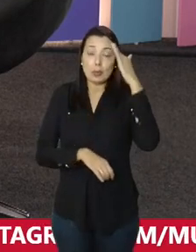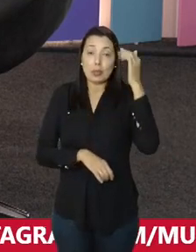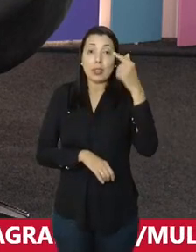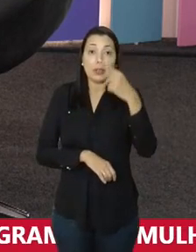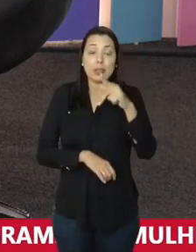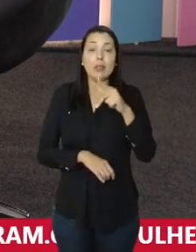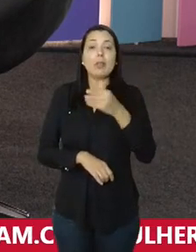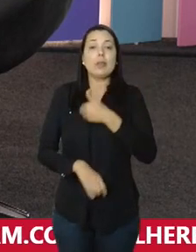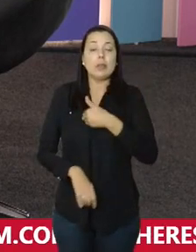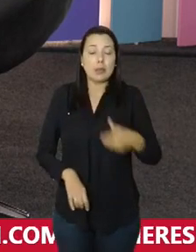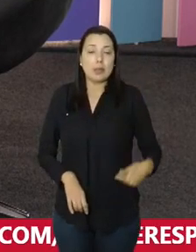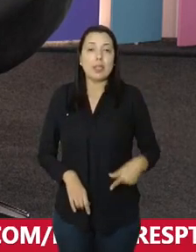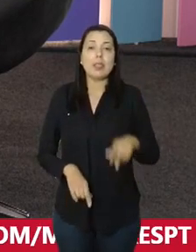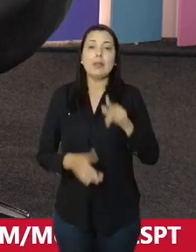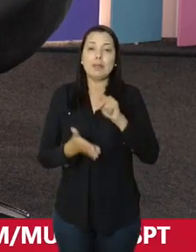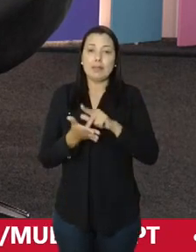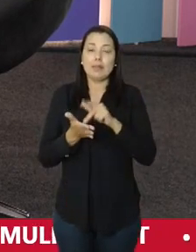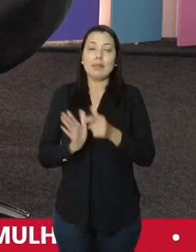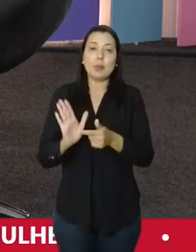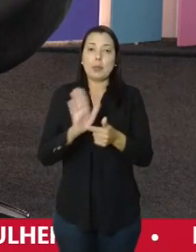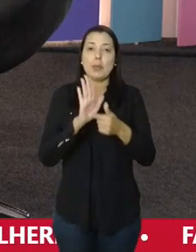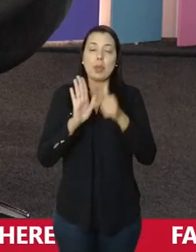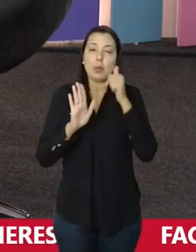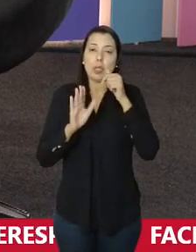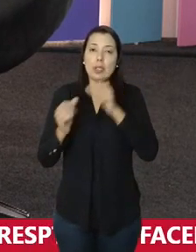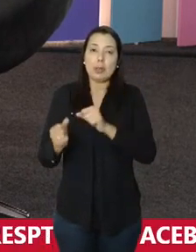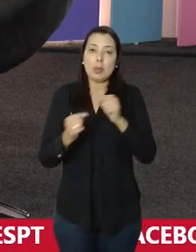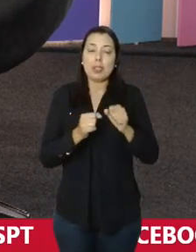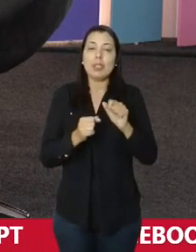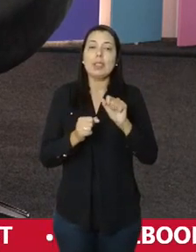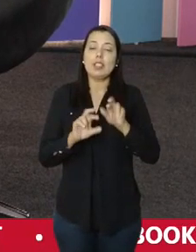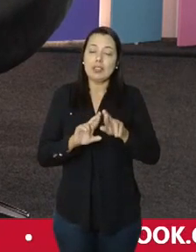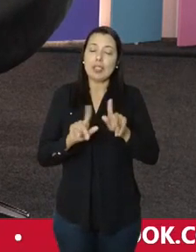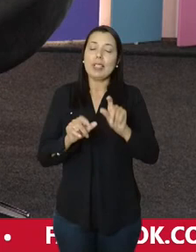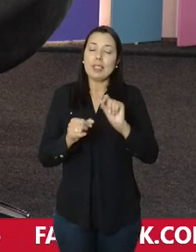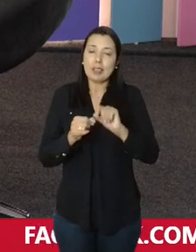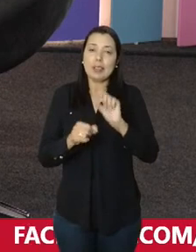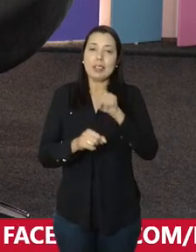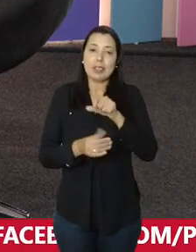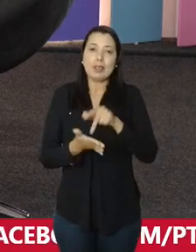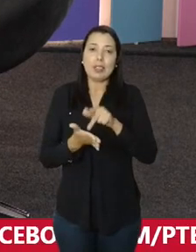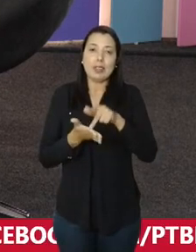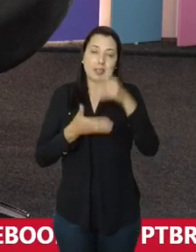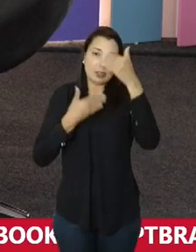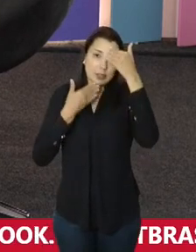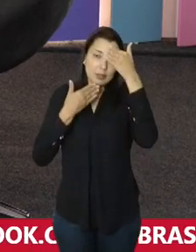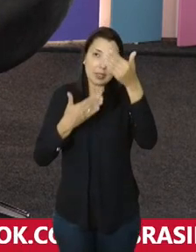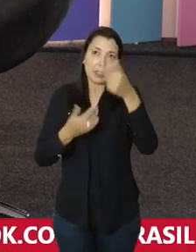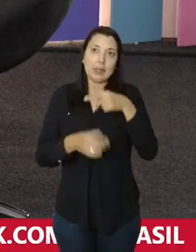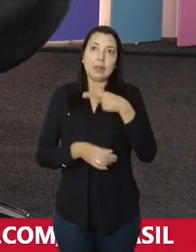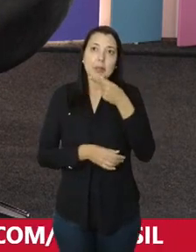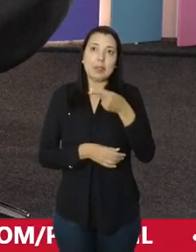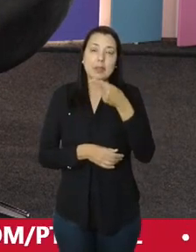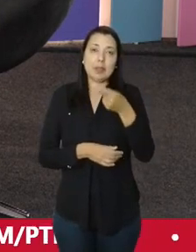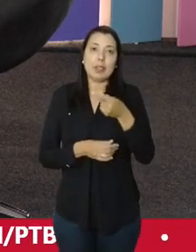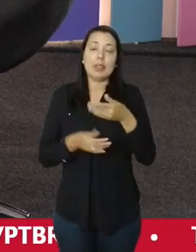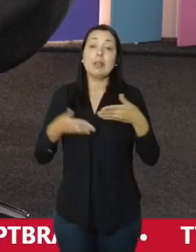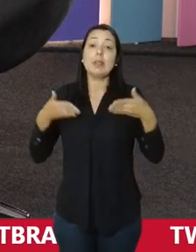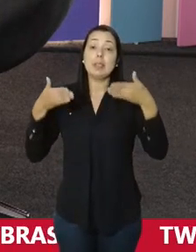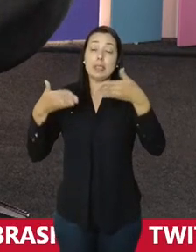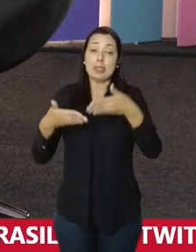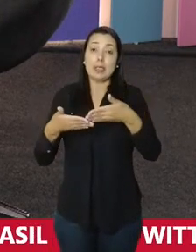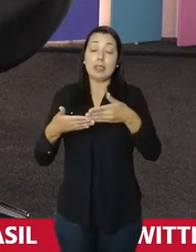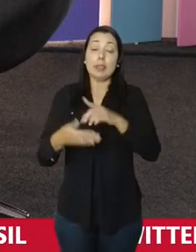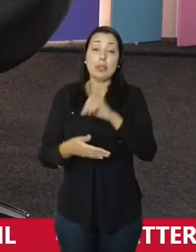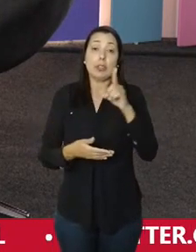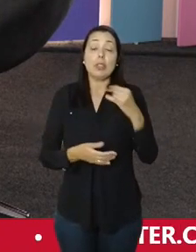governo realmente é exitoso. Uma mulher no poder faz mesmo muita diferença. Muito obrigada pelas palavras, pela participação